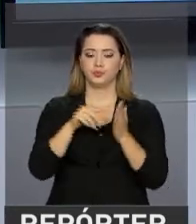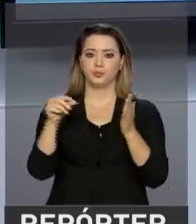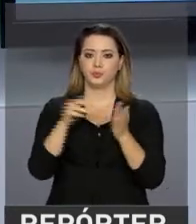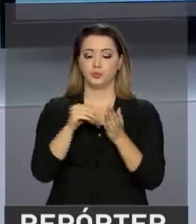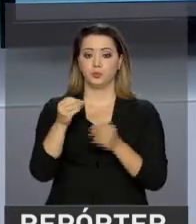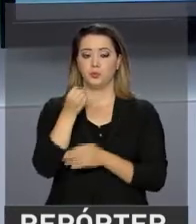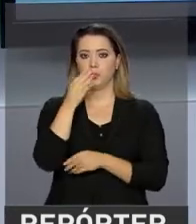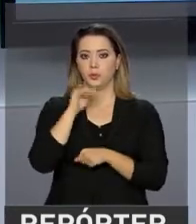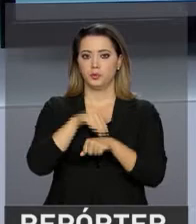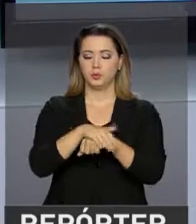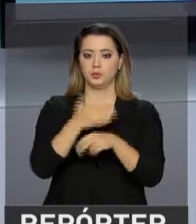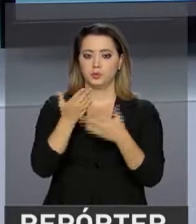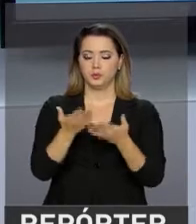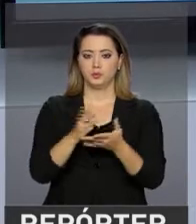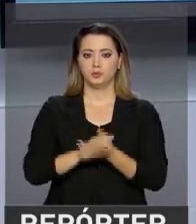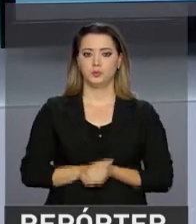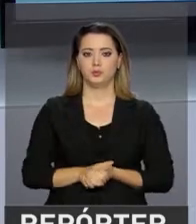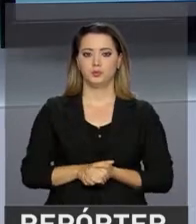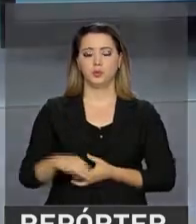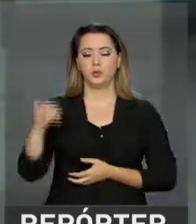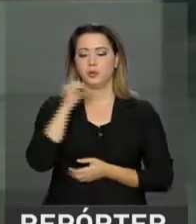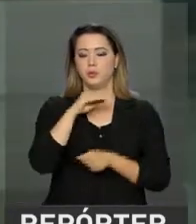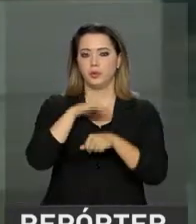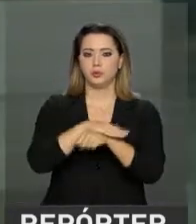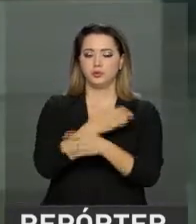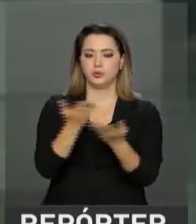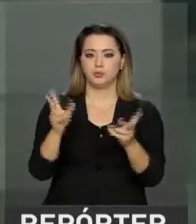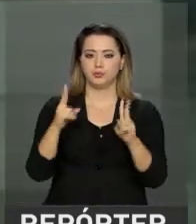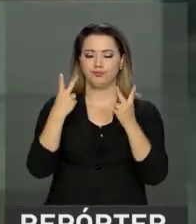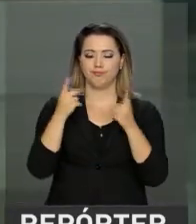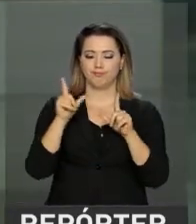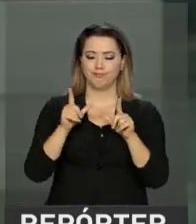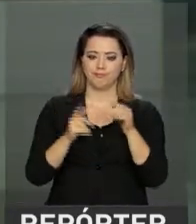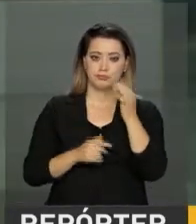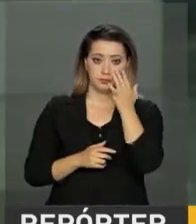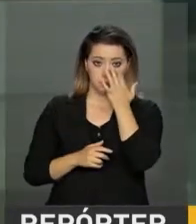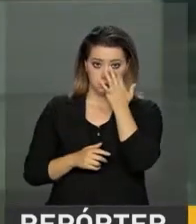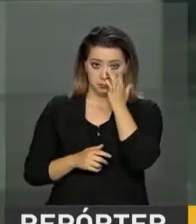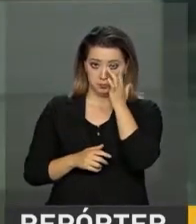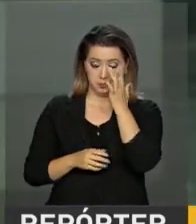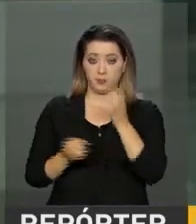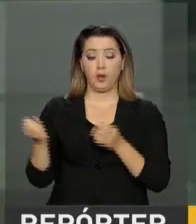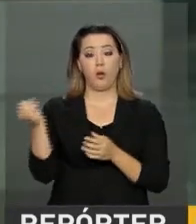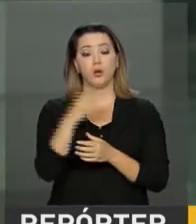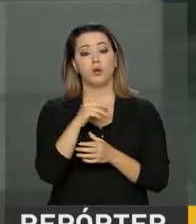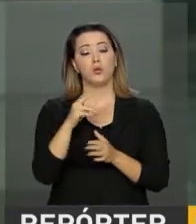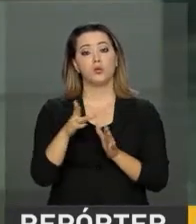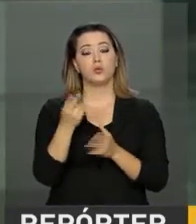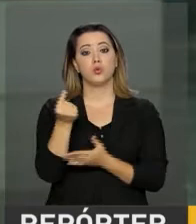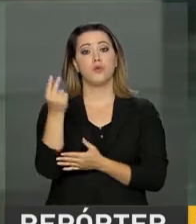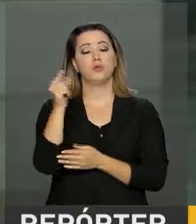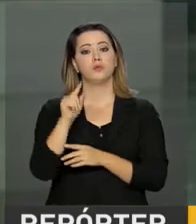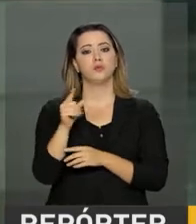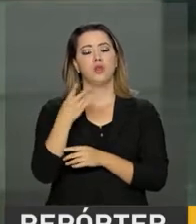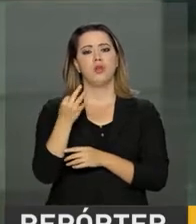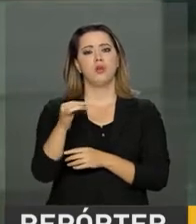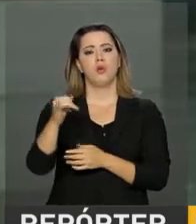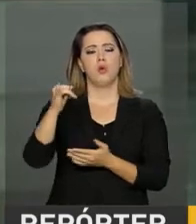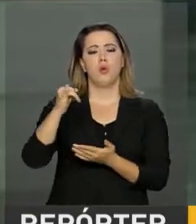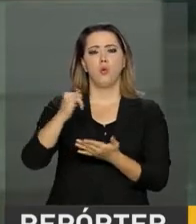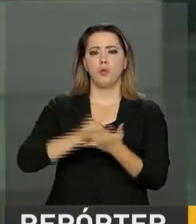noite pra você fala roberto boa noite boa noite a todos que nos assistem com a revisão à tributação passará a sede onde